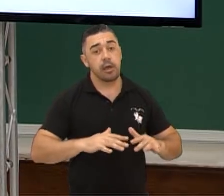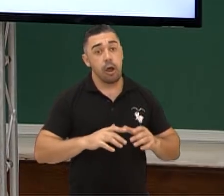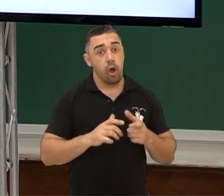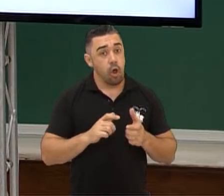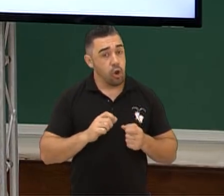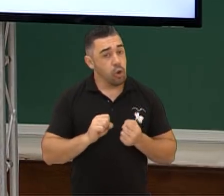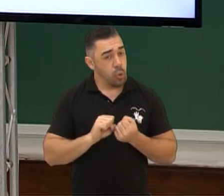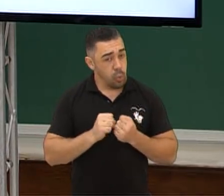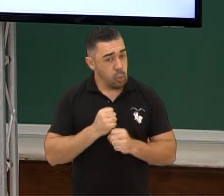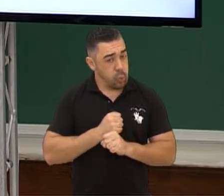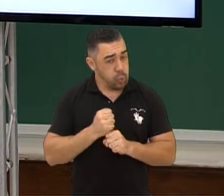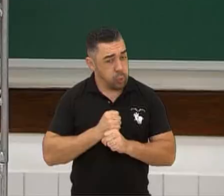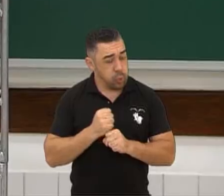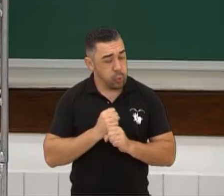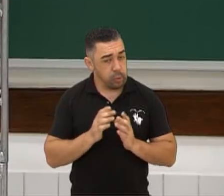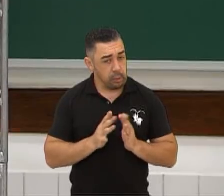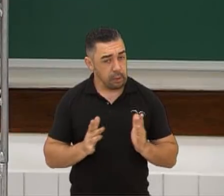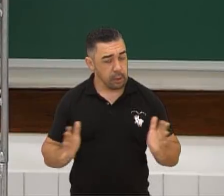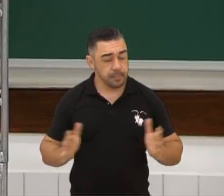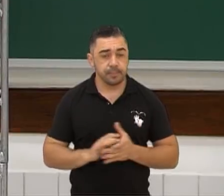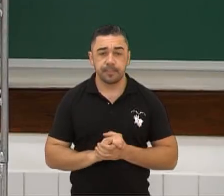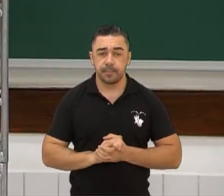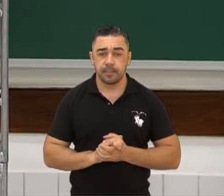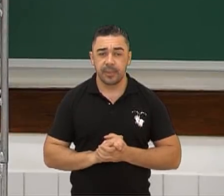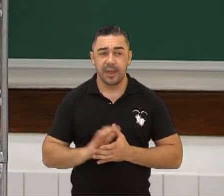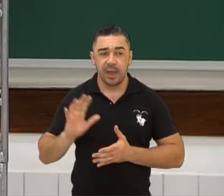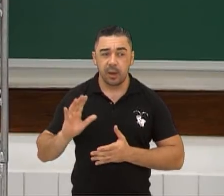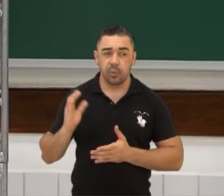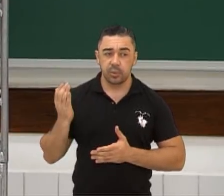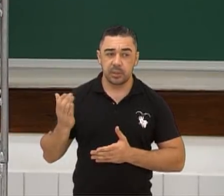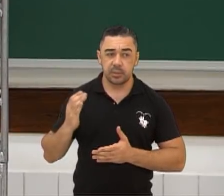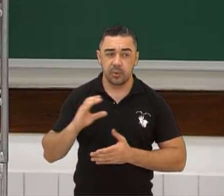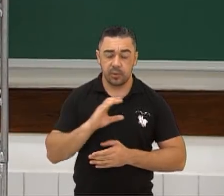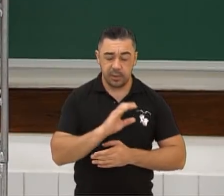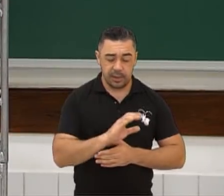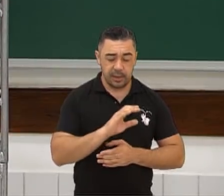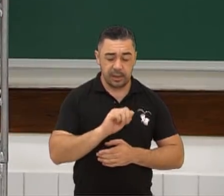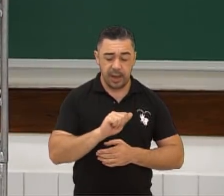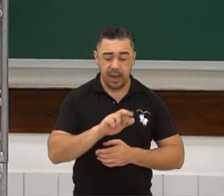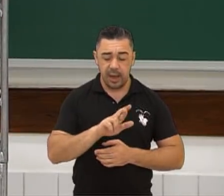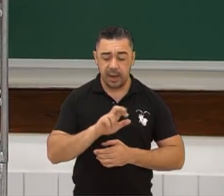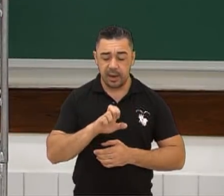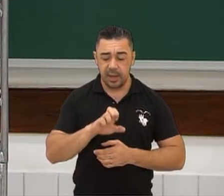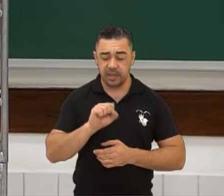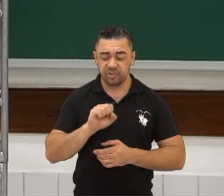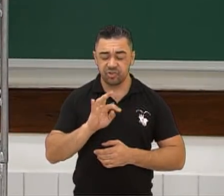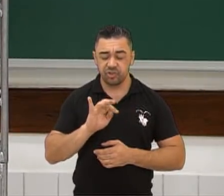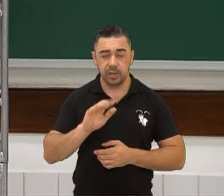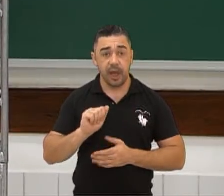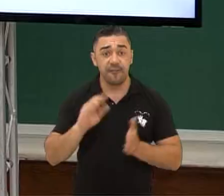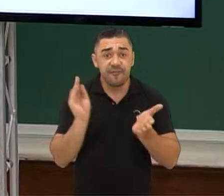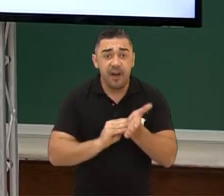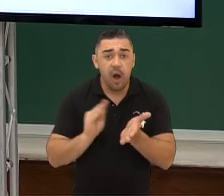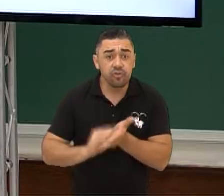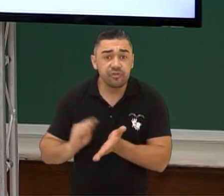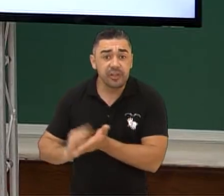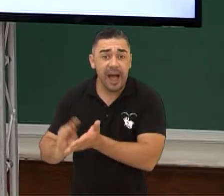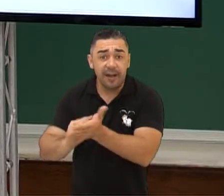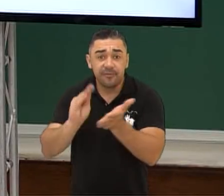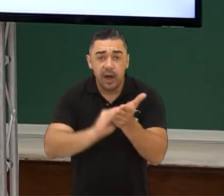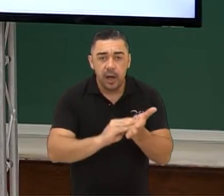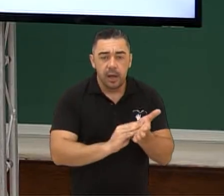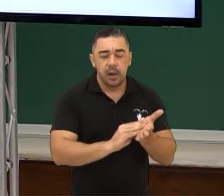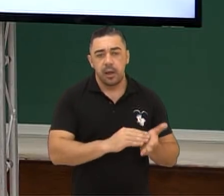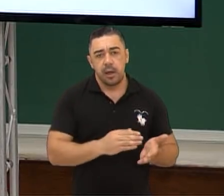Como assim? A crise provocou carestia, falta de tudo, aumento do desemprego, queda